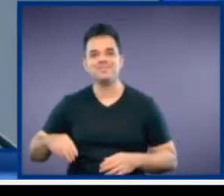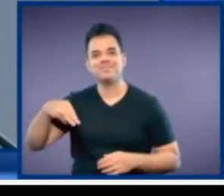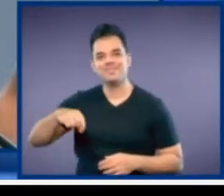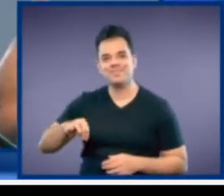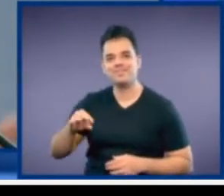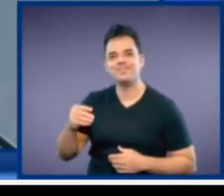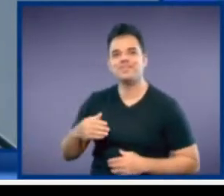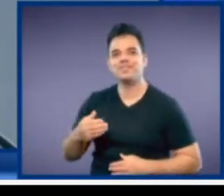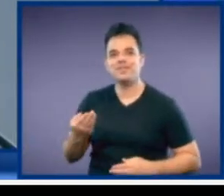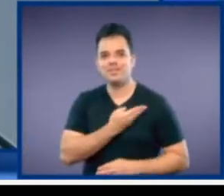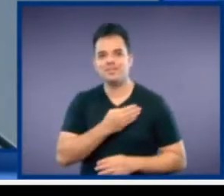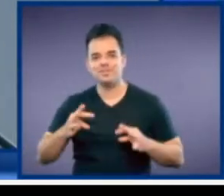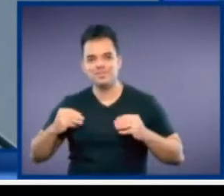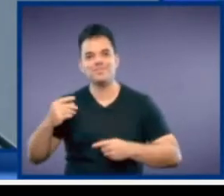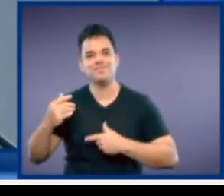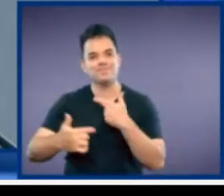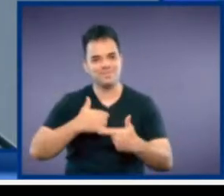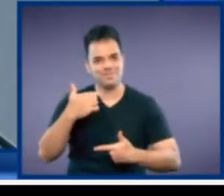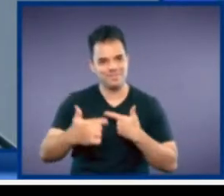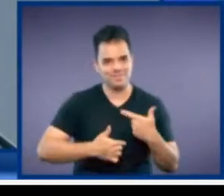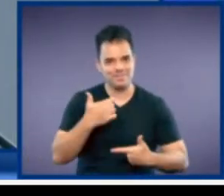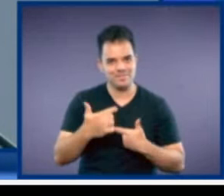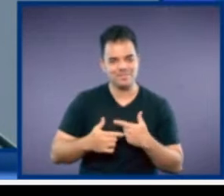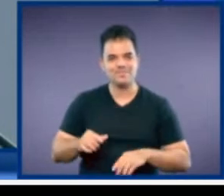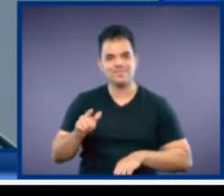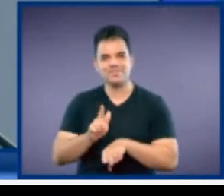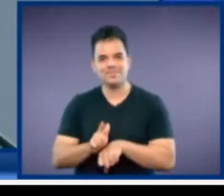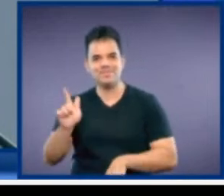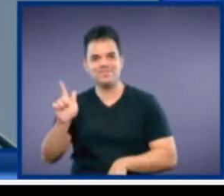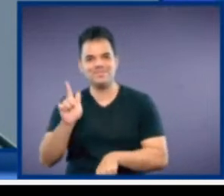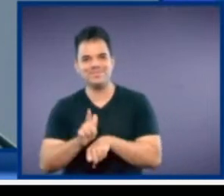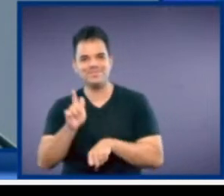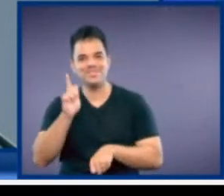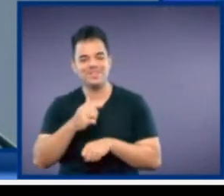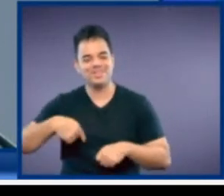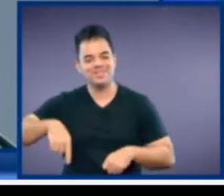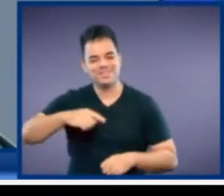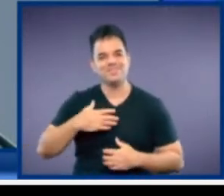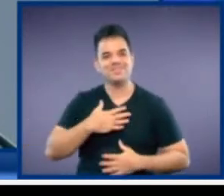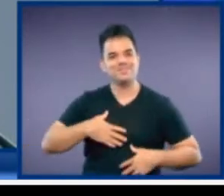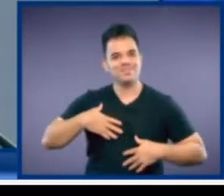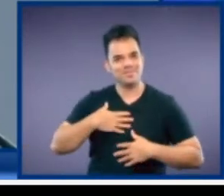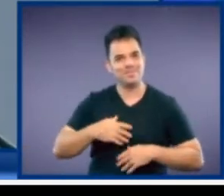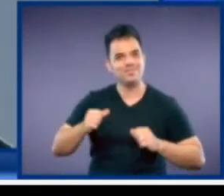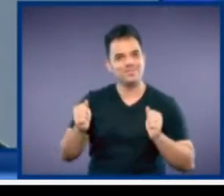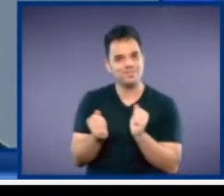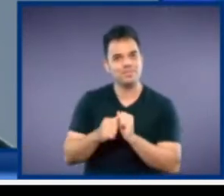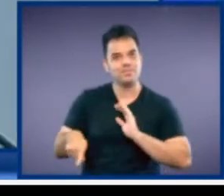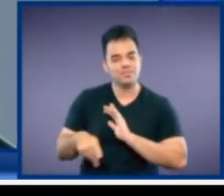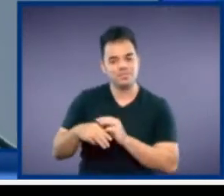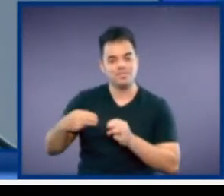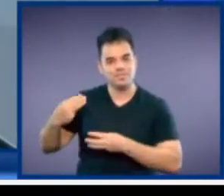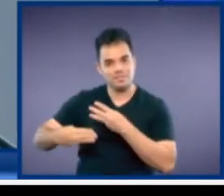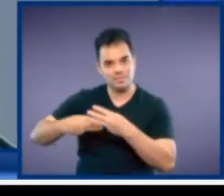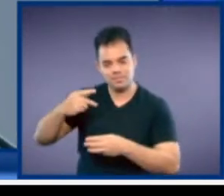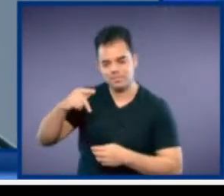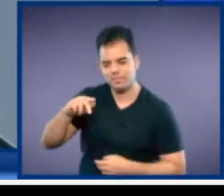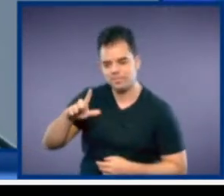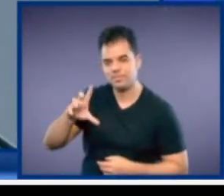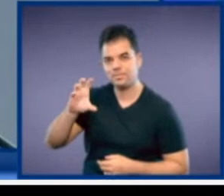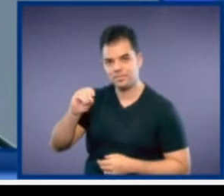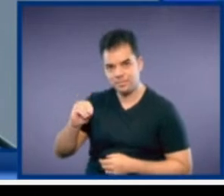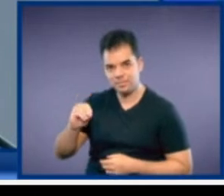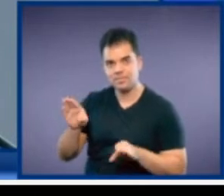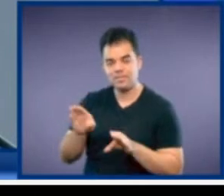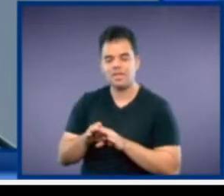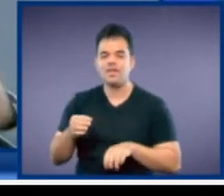colegas todos de trabalho, nossos investidores. É uma honra estar aqui em nome do ministro Paulo Guedes, ministro está de